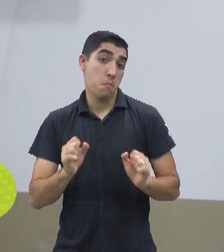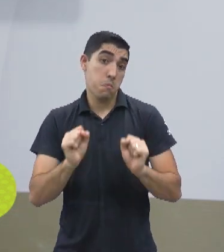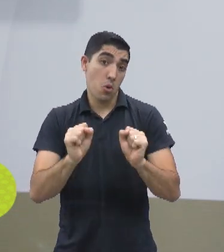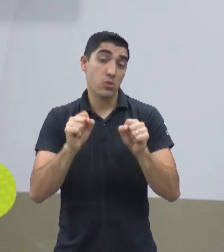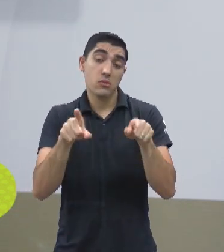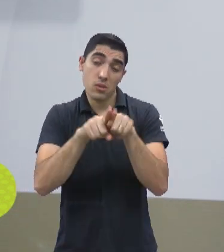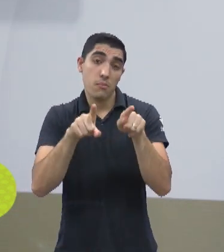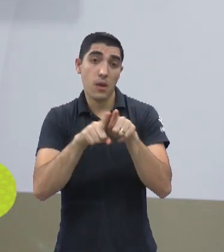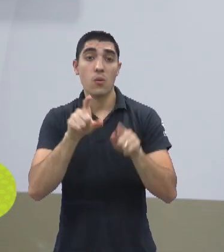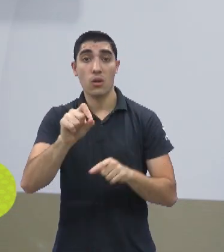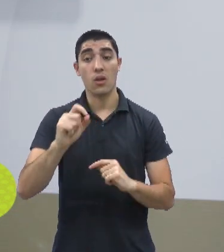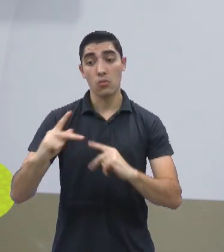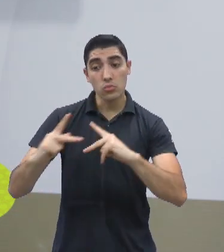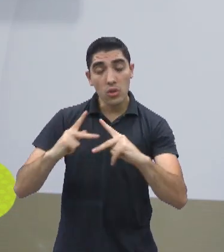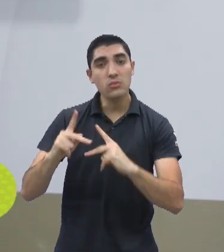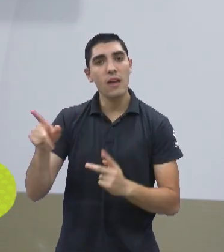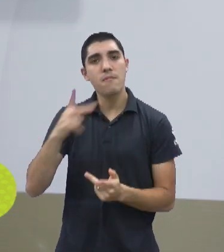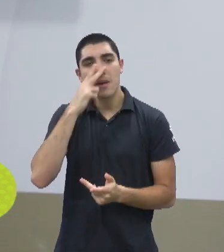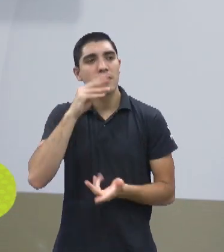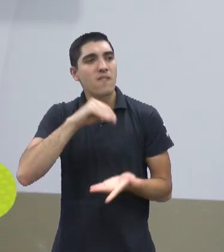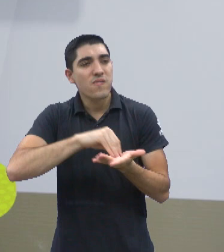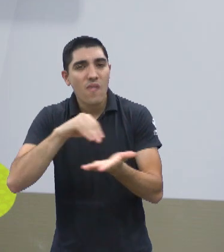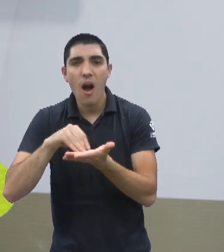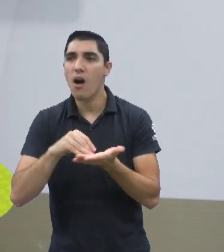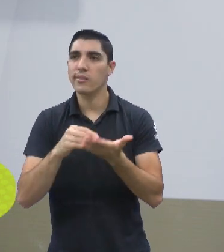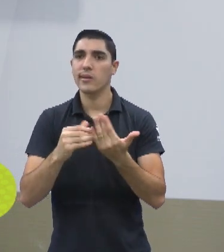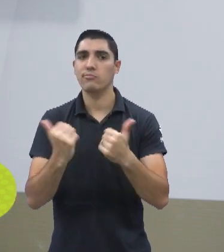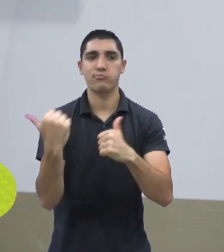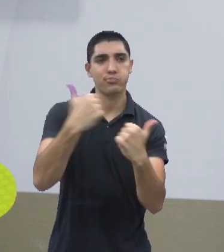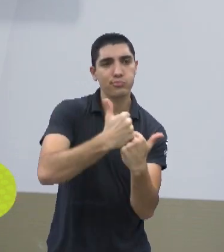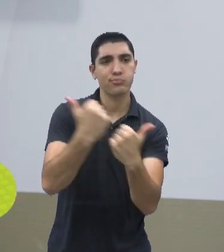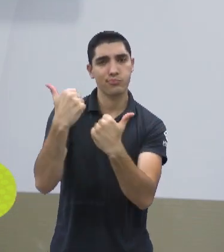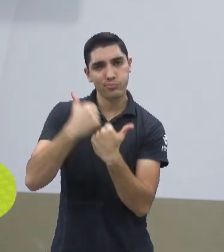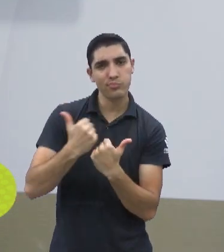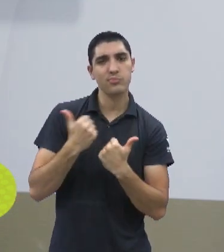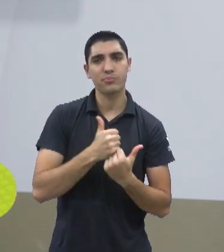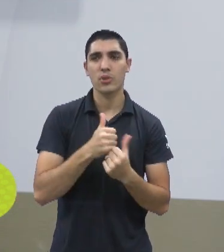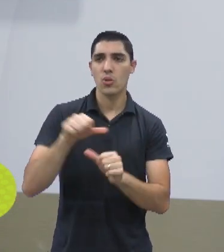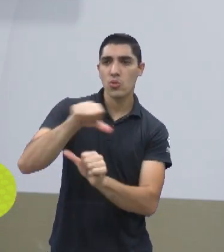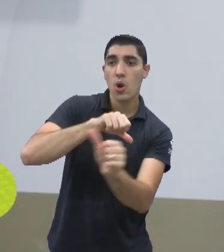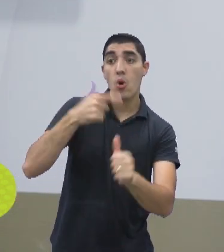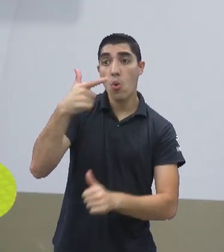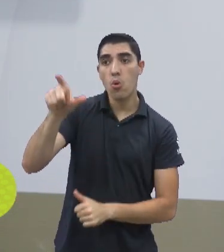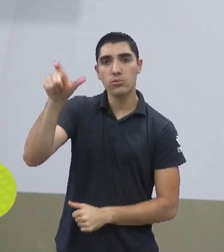ter rodagem o tempo todo, o Red ter que colocar alguns jogadores mais jovens, então o São José acaba